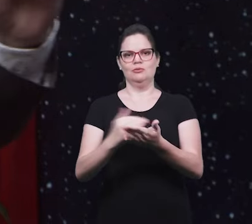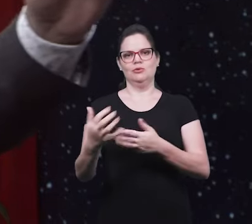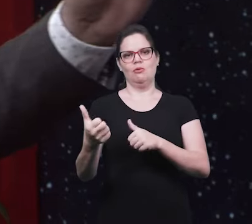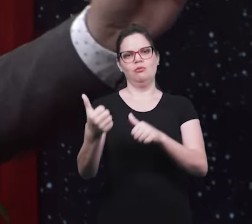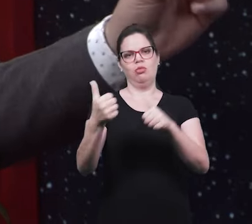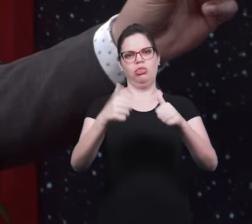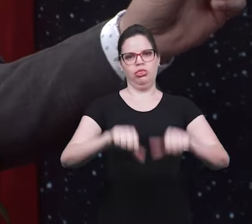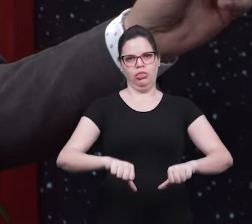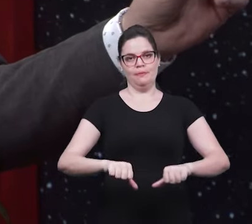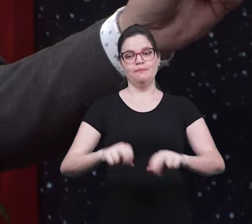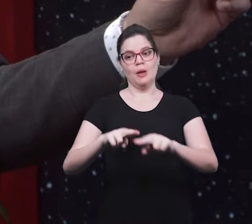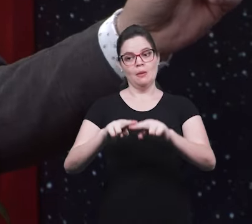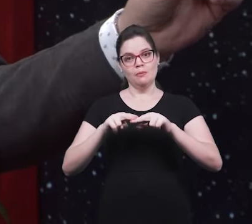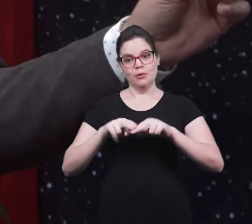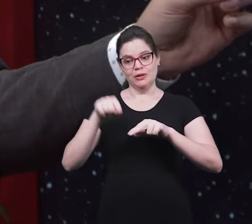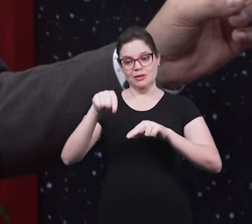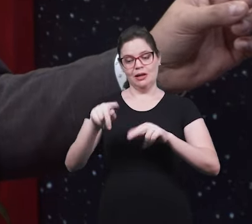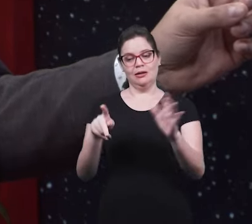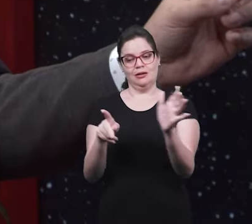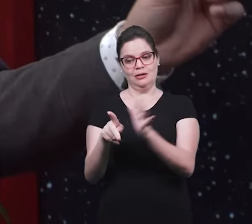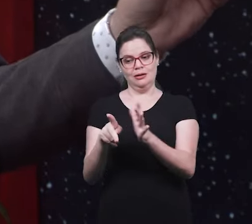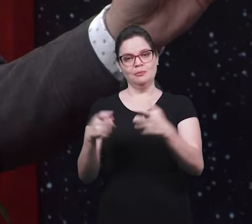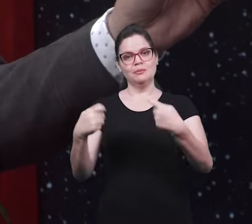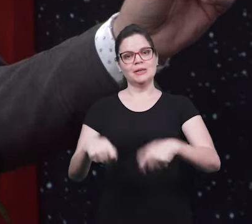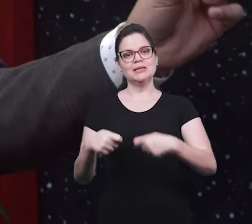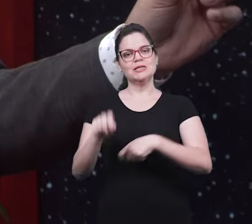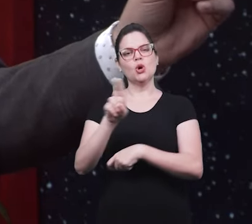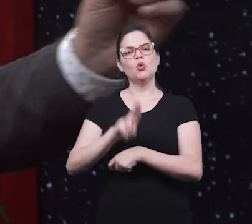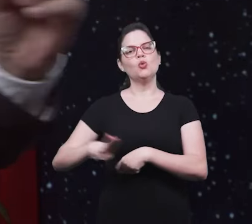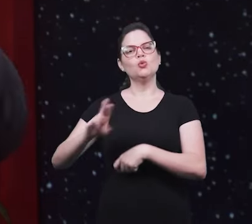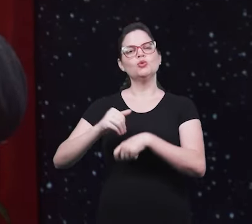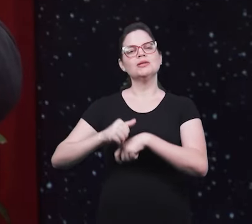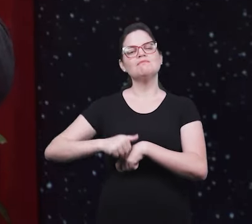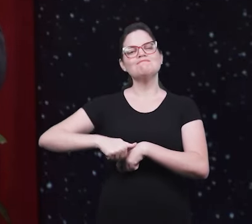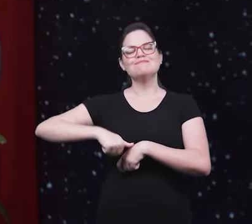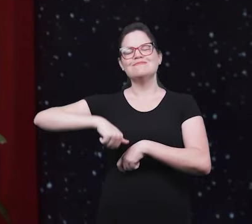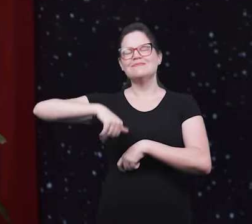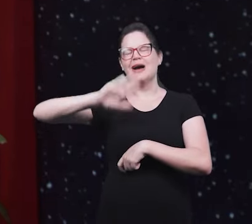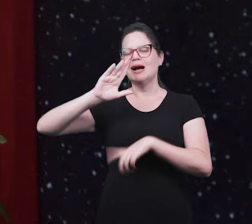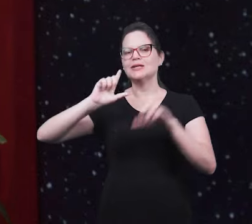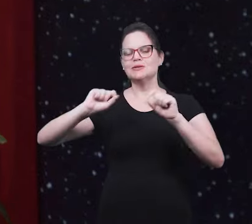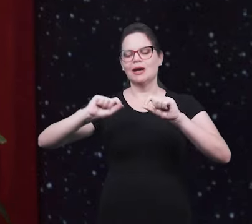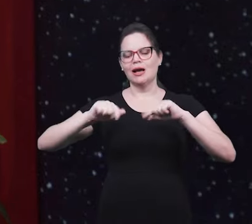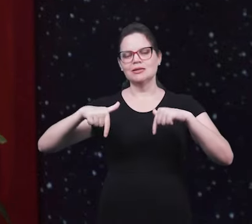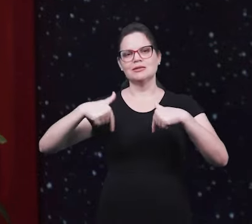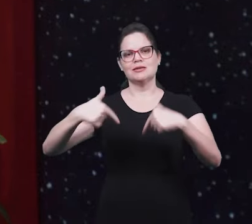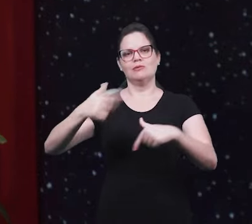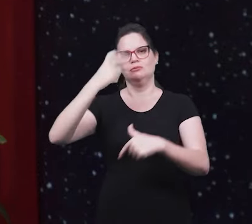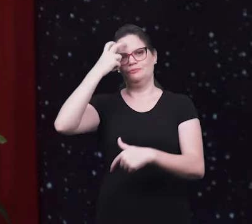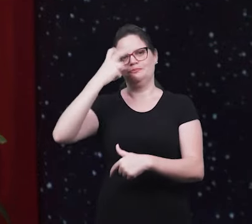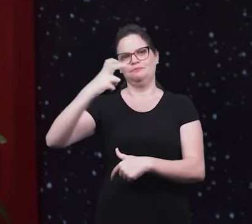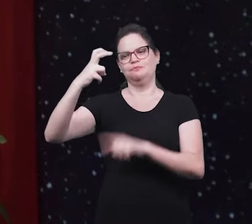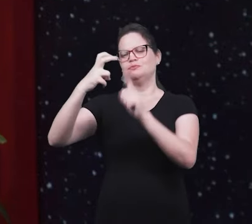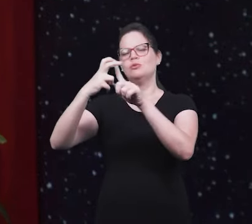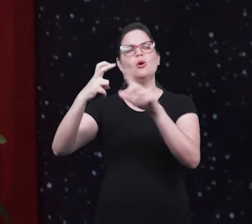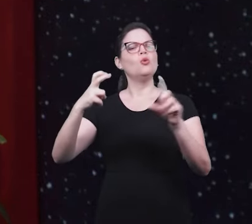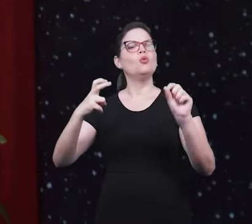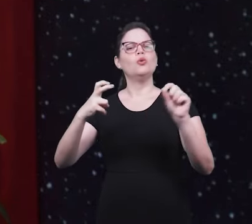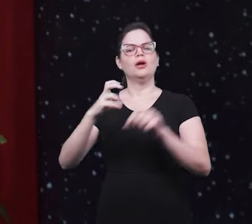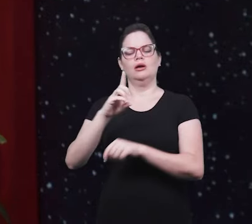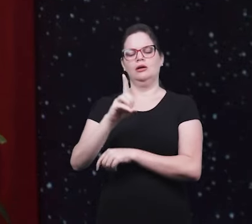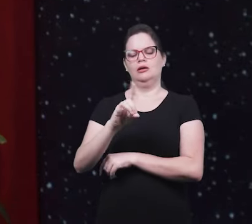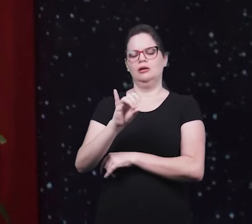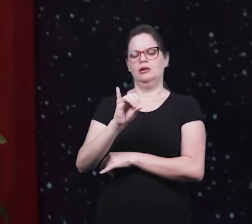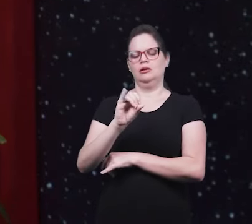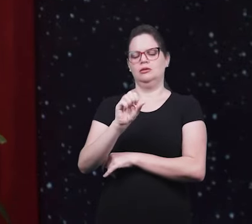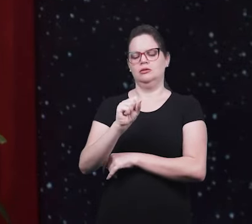o espírito de inteligência ou espírito de discernimento, essa ênfase. Para quê? Para que a